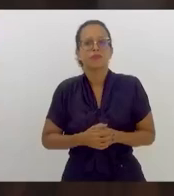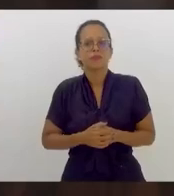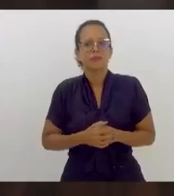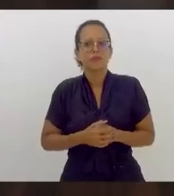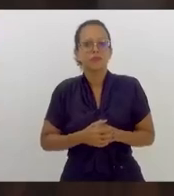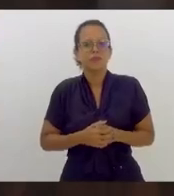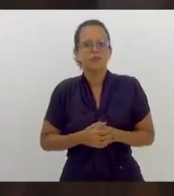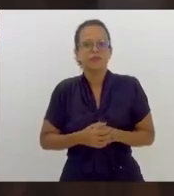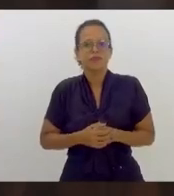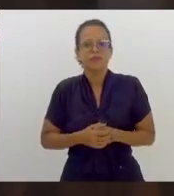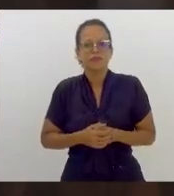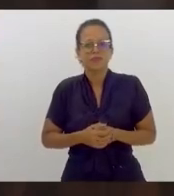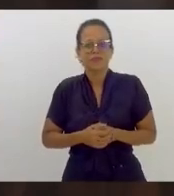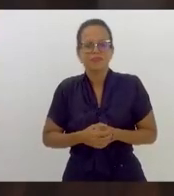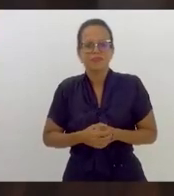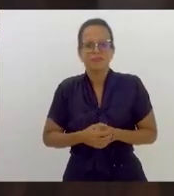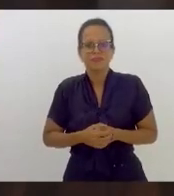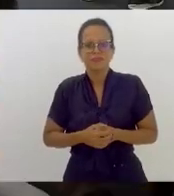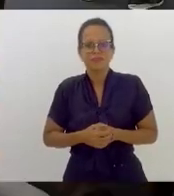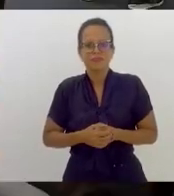conforme o acordado,